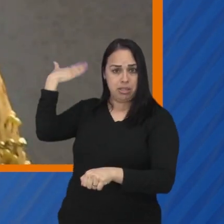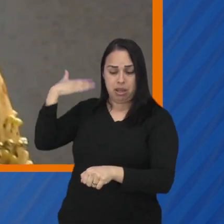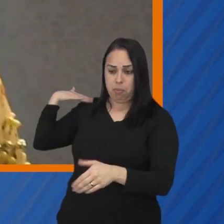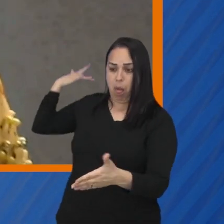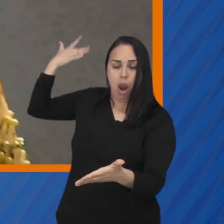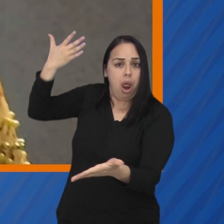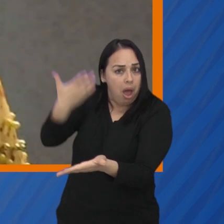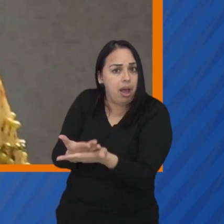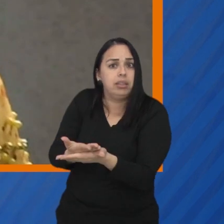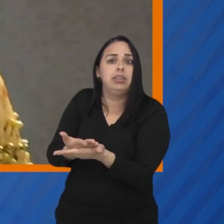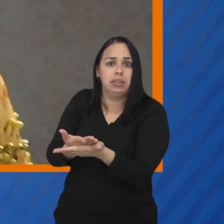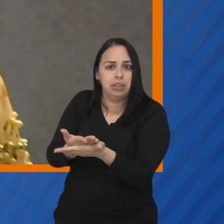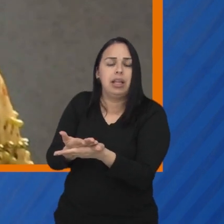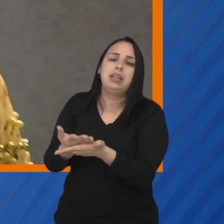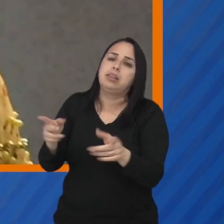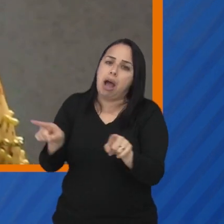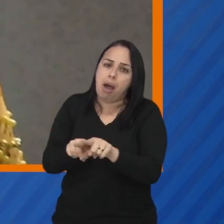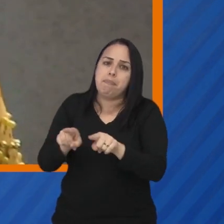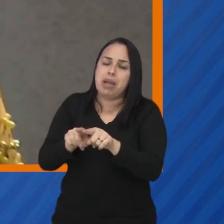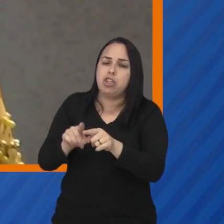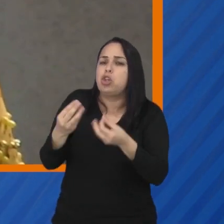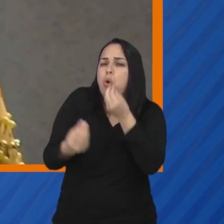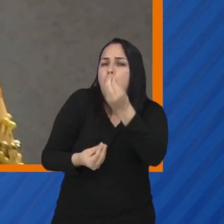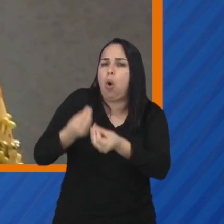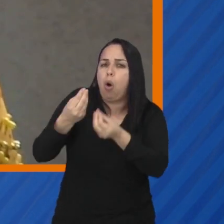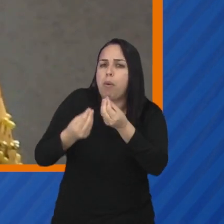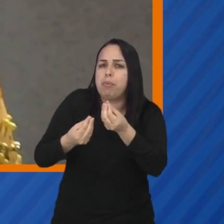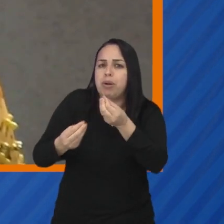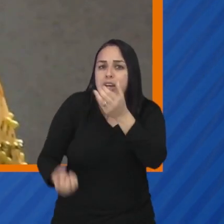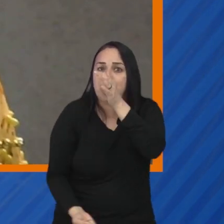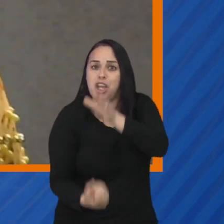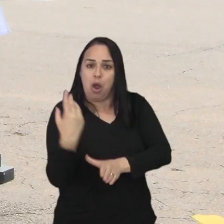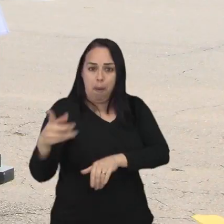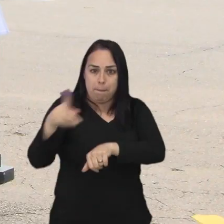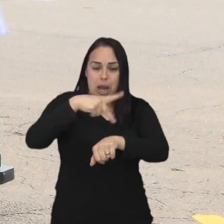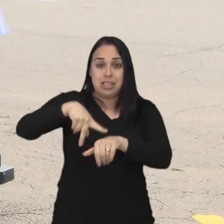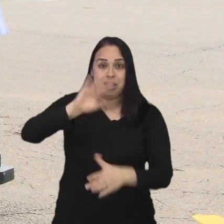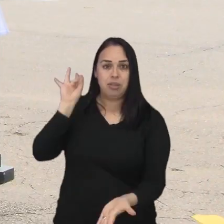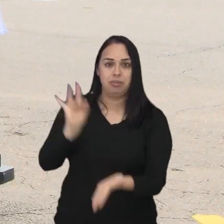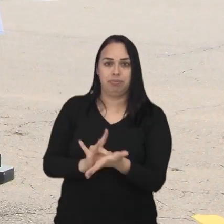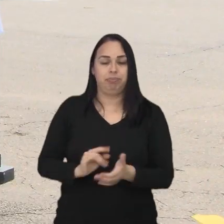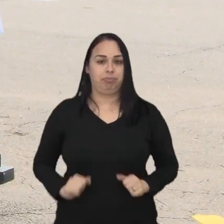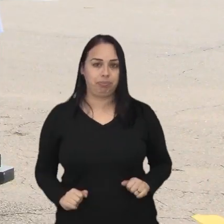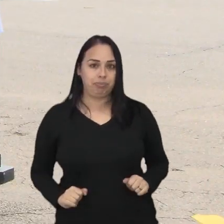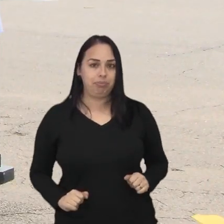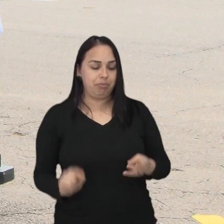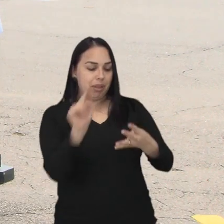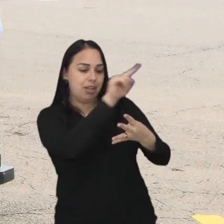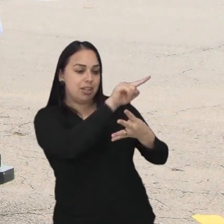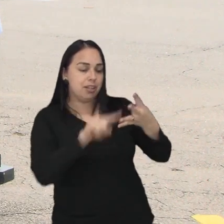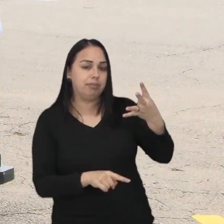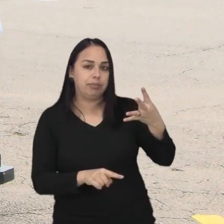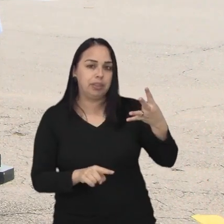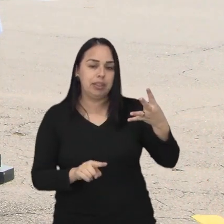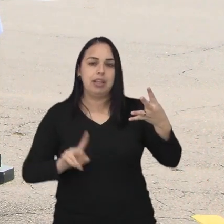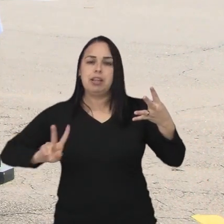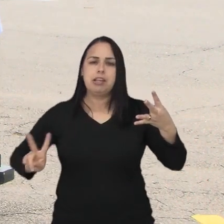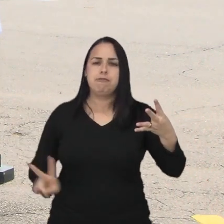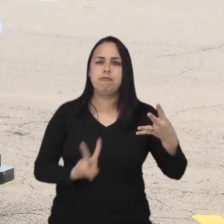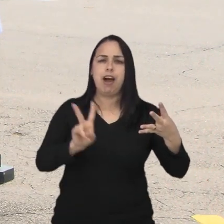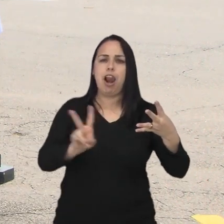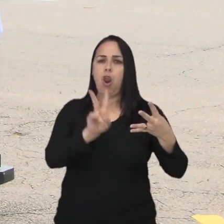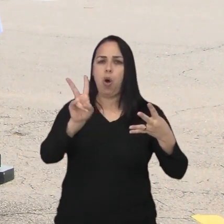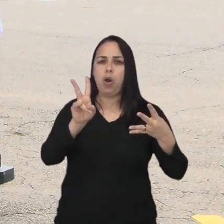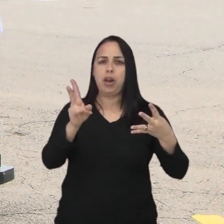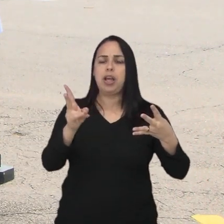e conta, de certa forma, também a história da formação da nossa nação. Os símbolos nacionais brasileiros exaltam os valores e